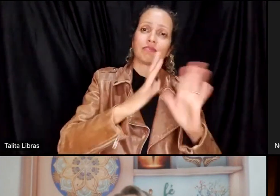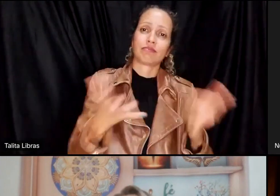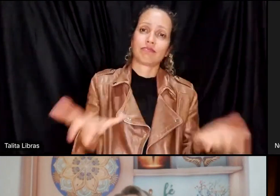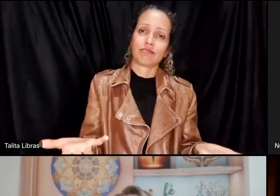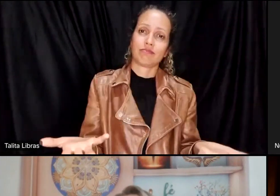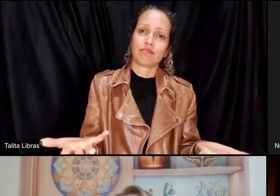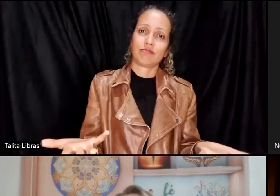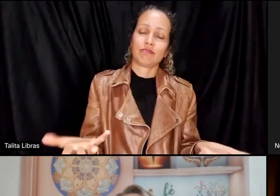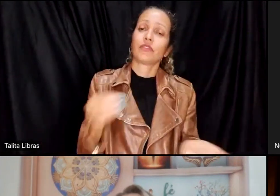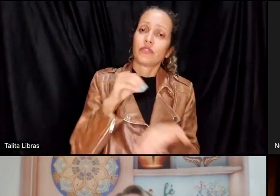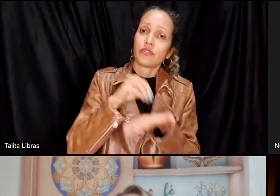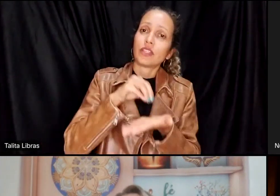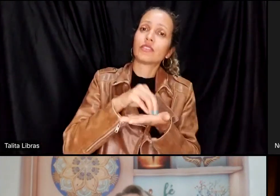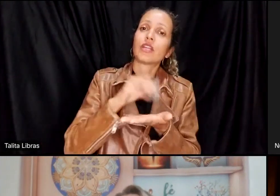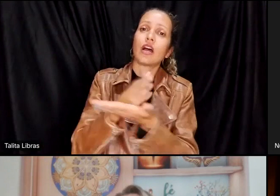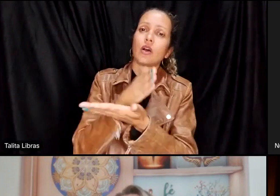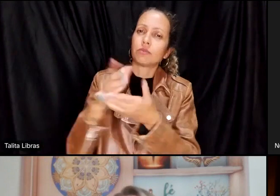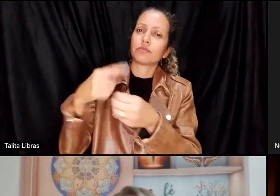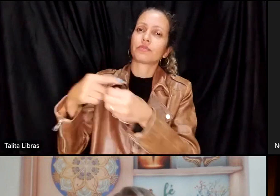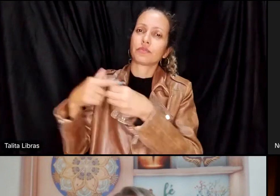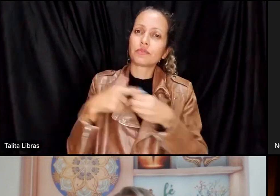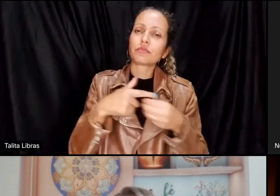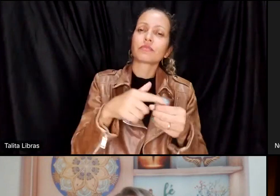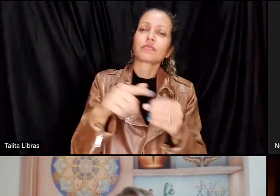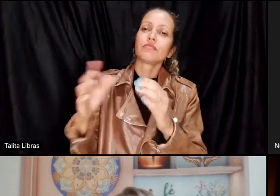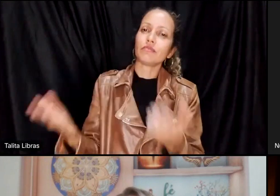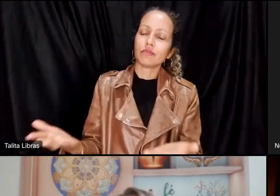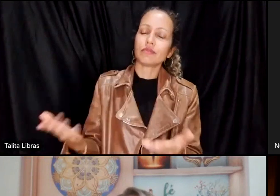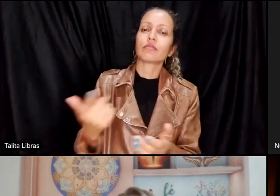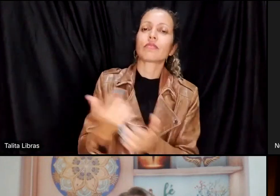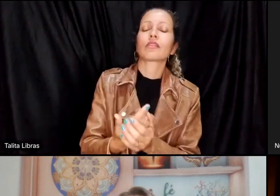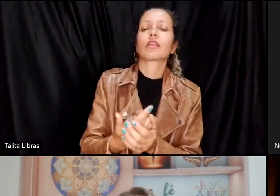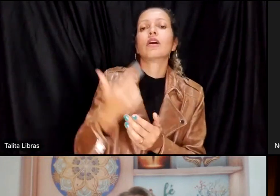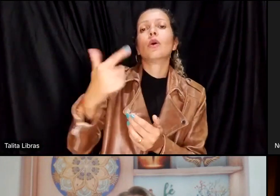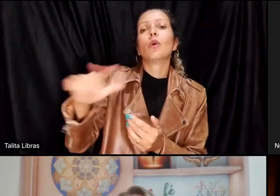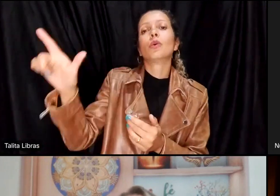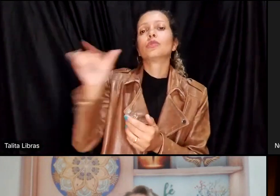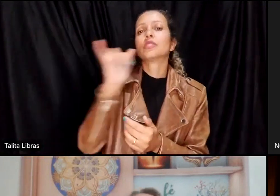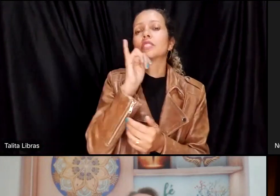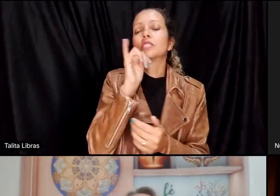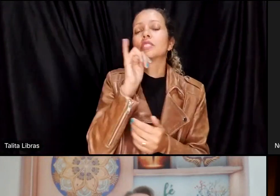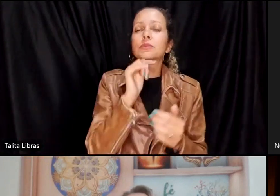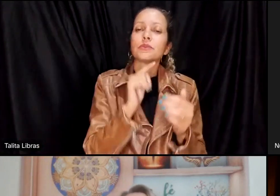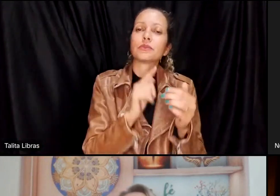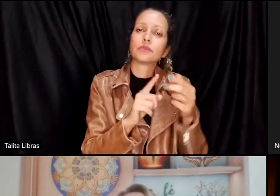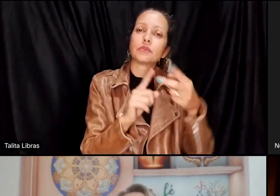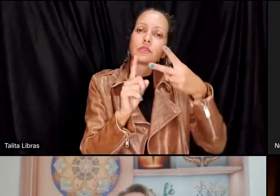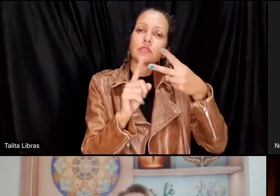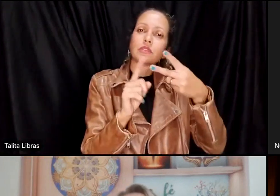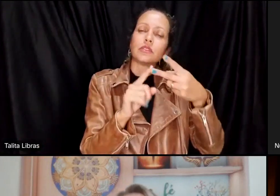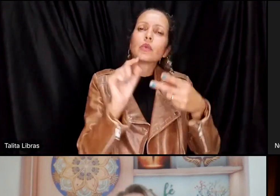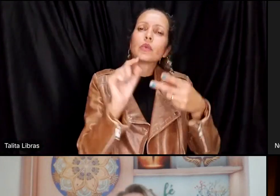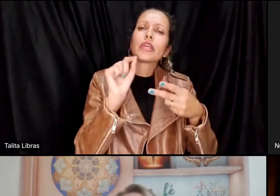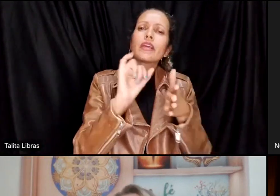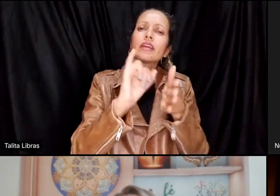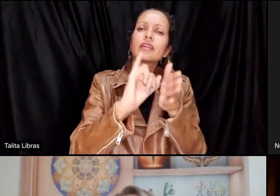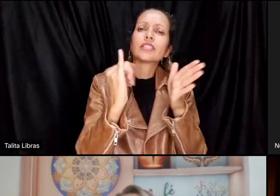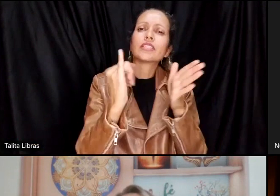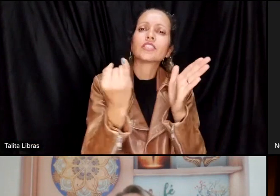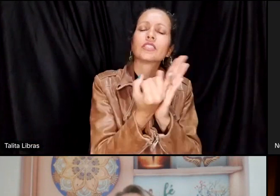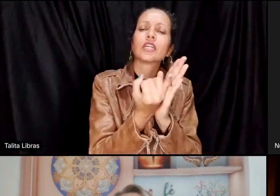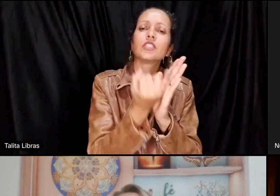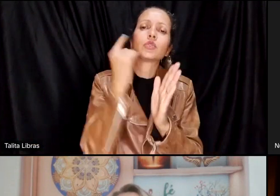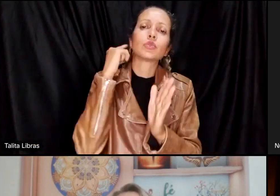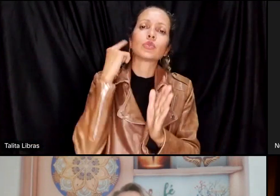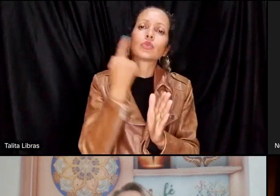conceitual que fala o que é identidade surda. A pessoa surda, ela se denomina surda e aí